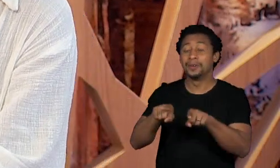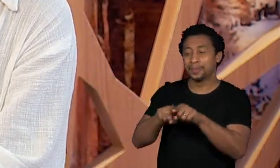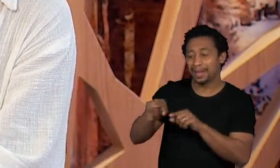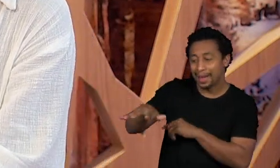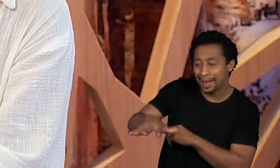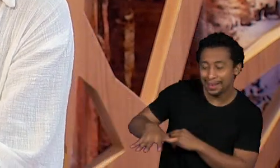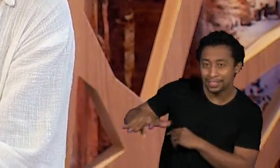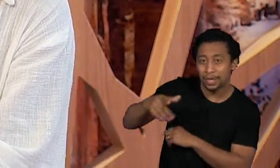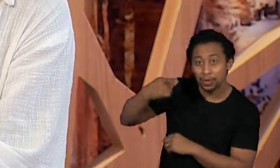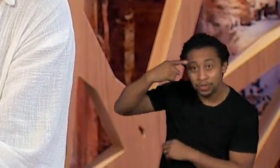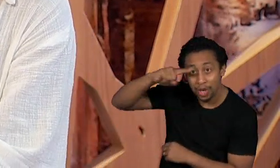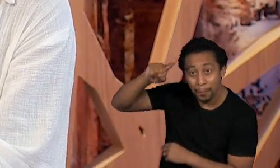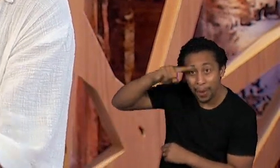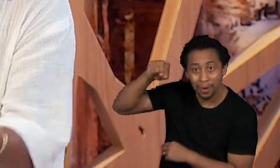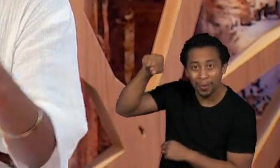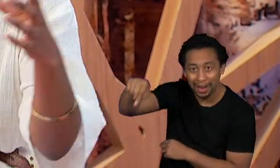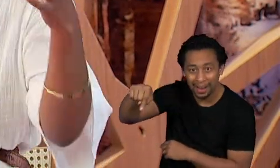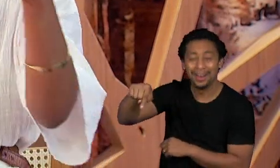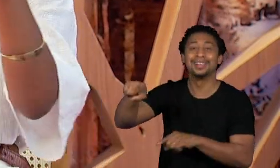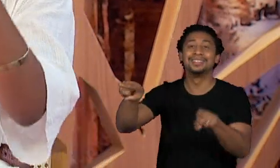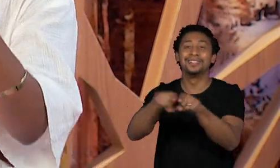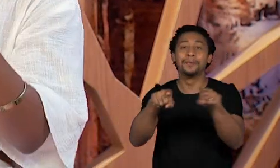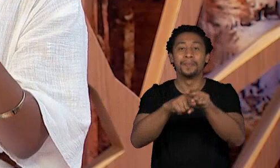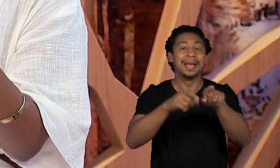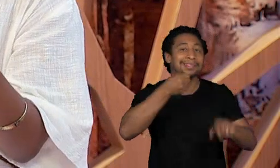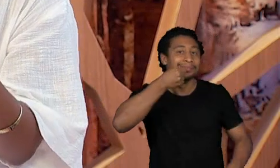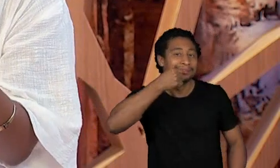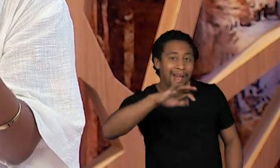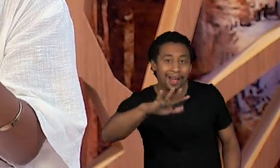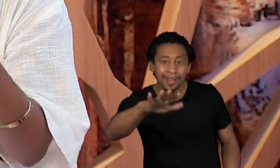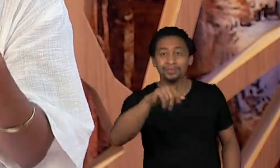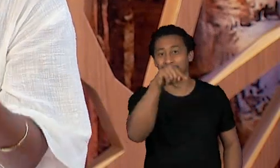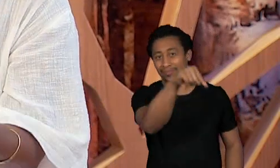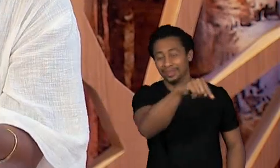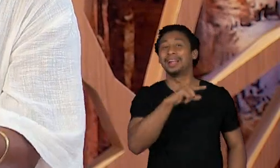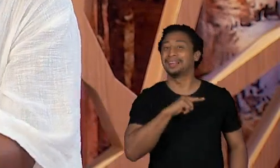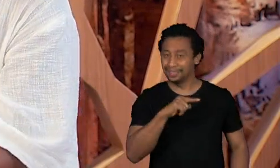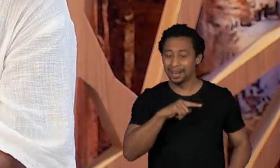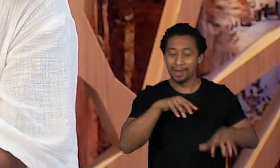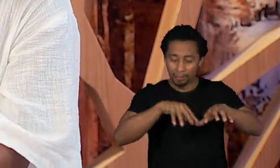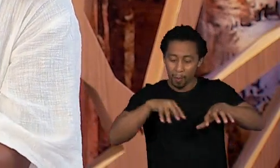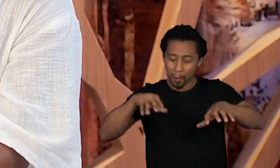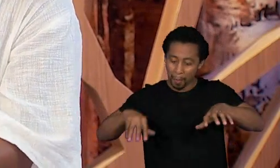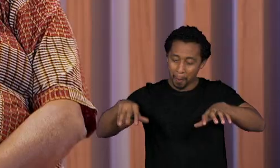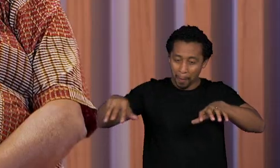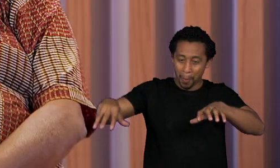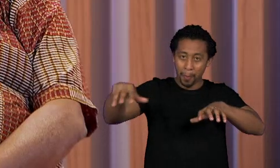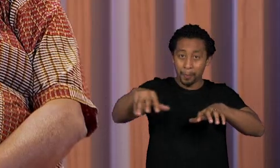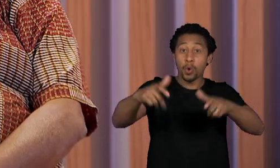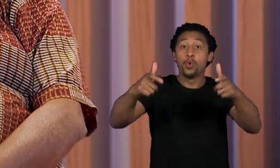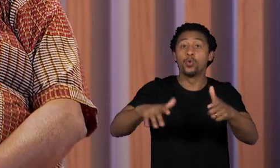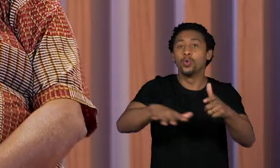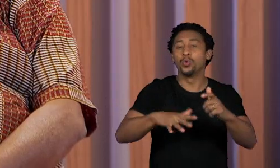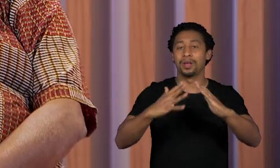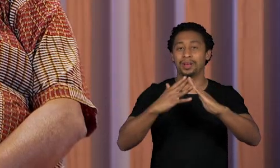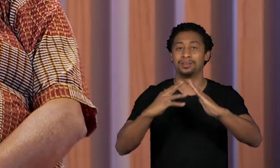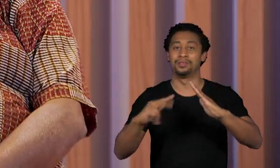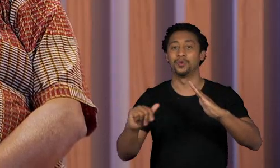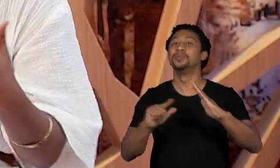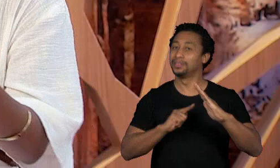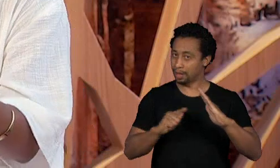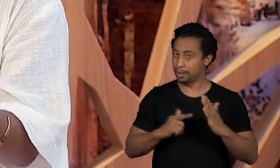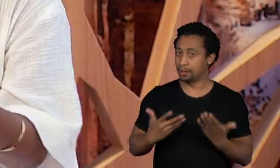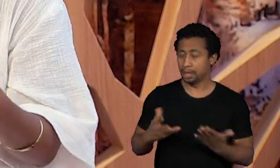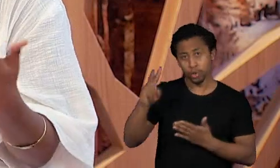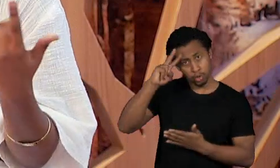muito importante essa materialidade junto com essa história antiga que a gente já tem. Como o Oswaldo falou, a gente tem essa história oficial, mas a